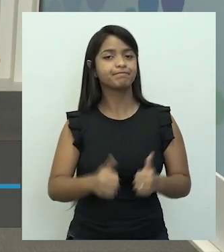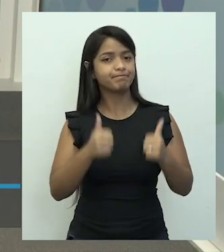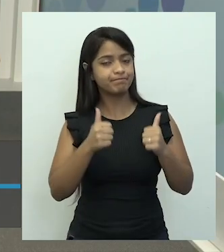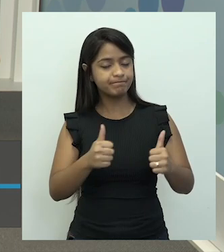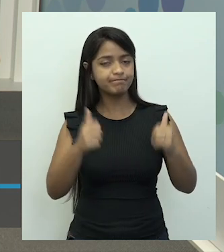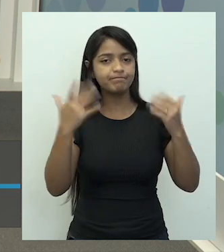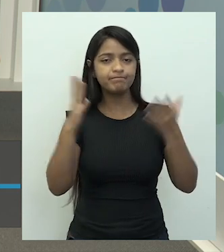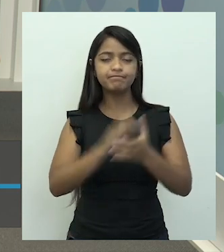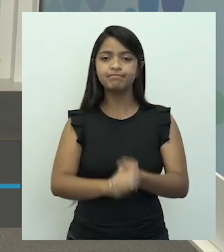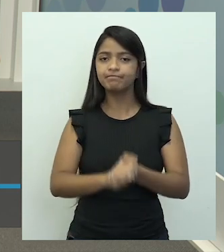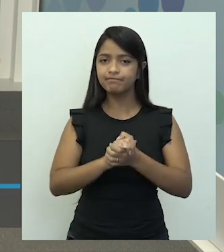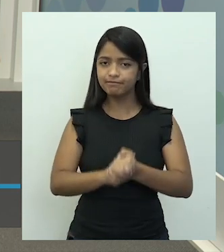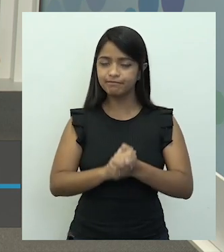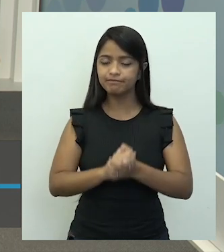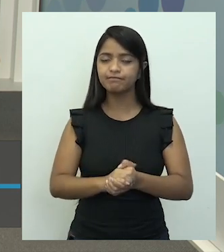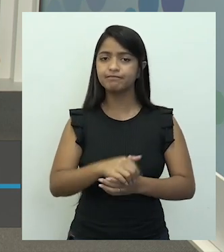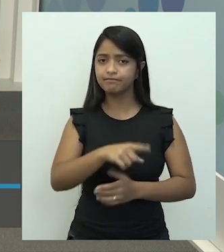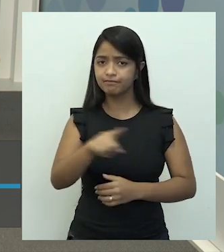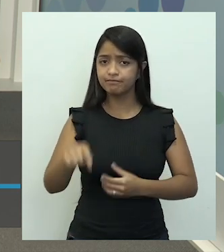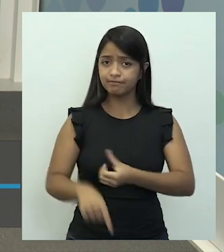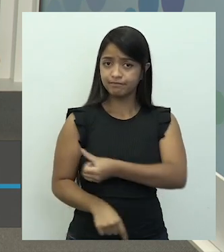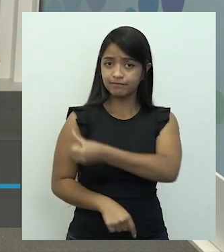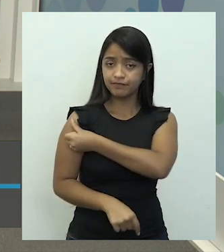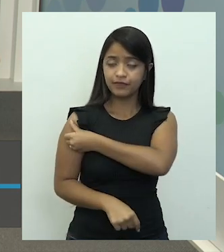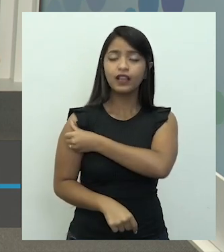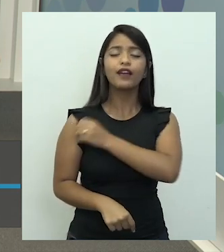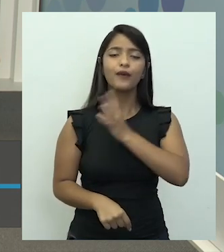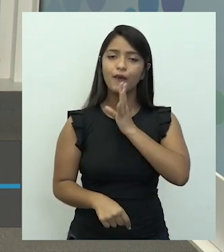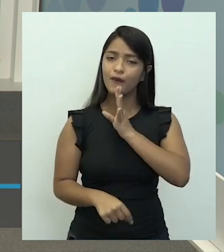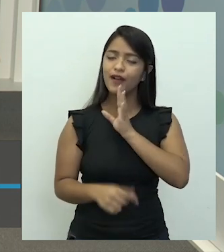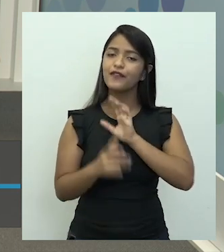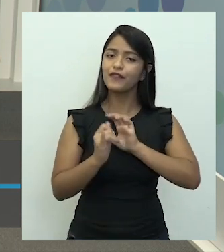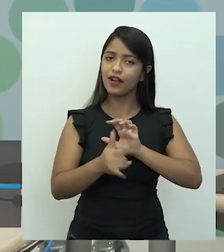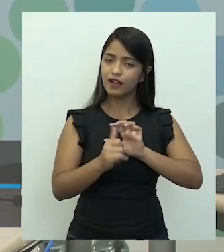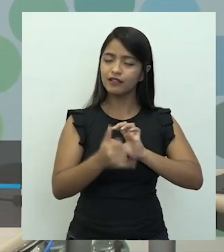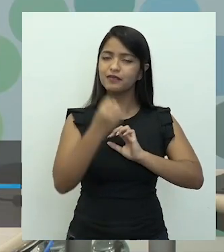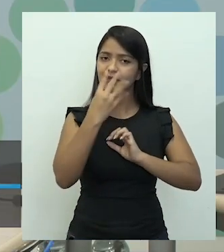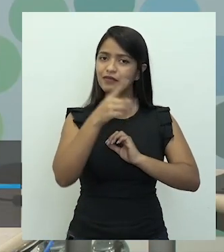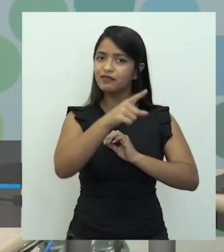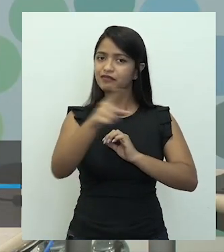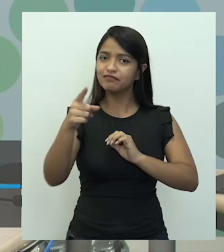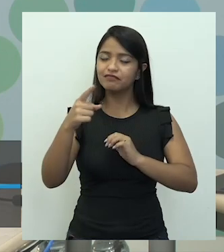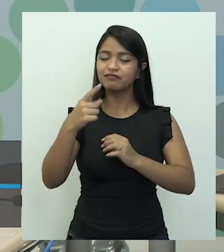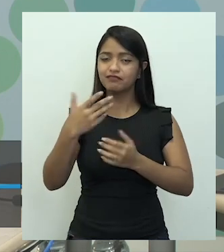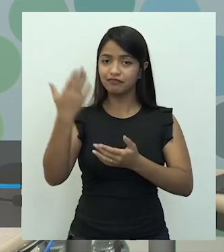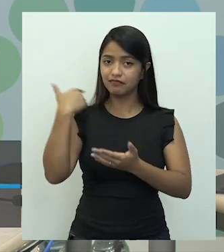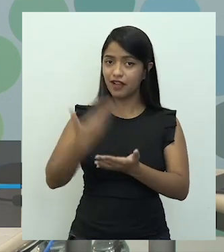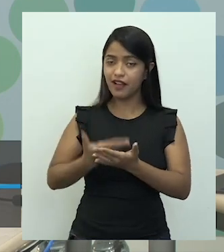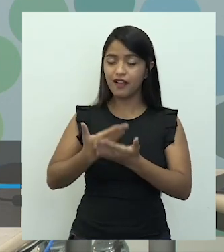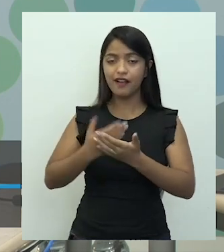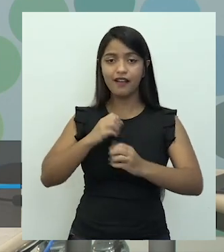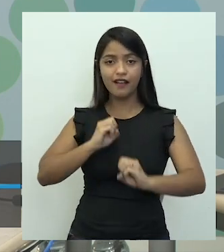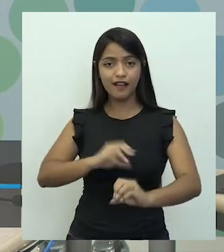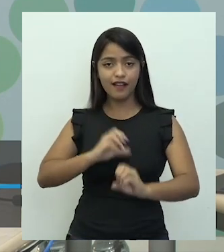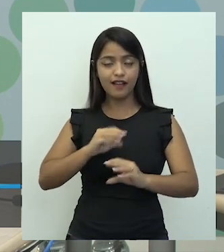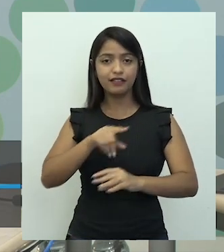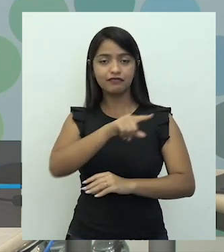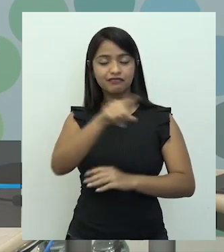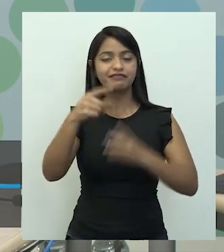assim, para um sexto ano, vocês já conhecem a fábula, então sinal que vocês prestaram bastante atenção às aulas, né,